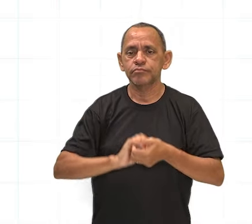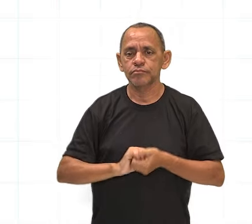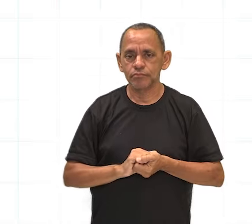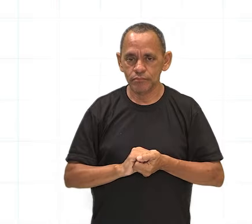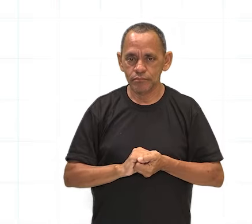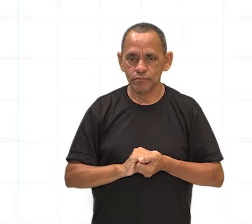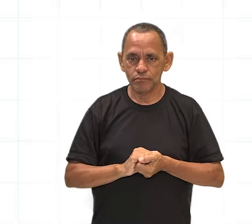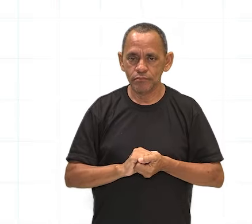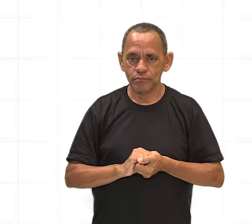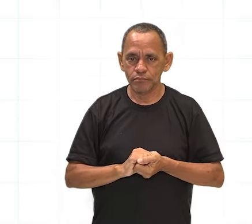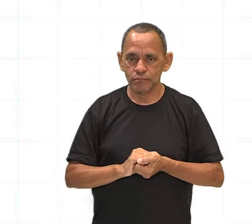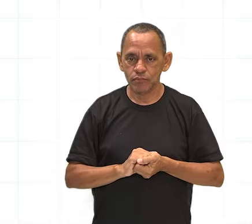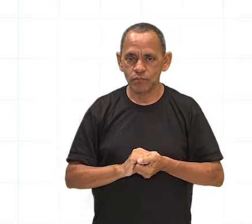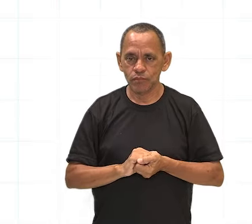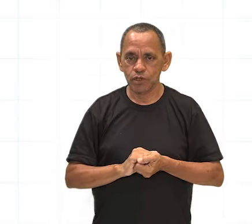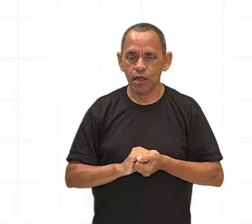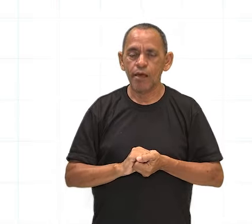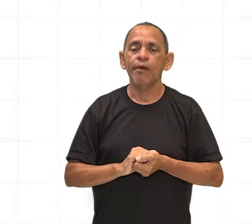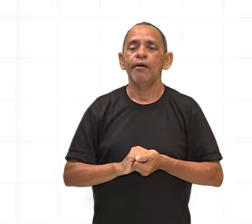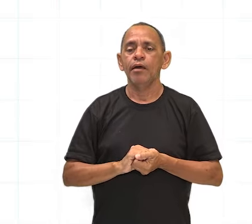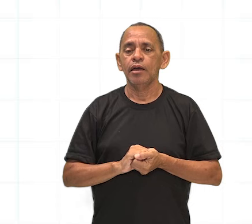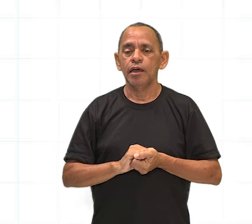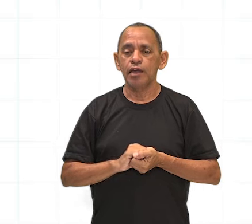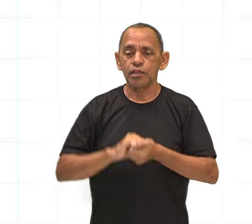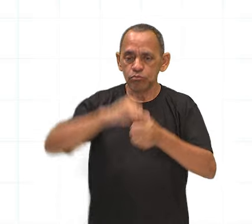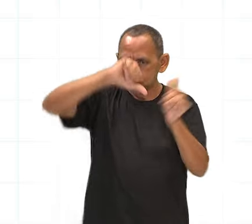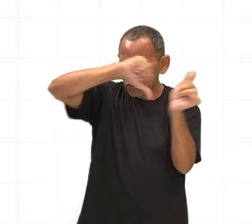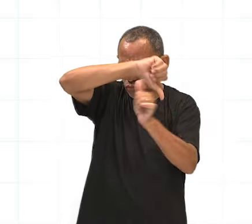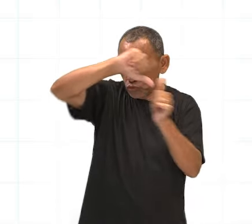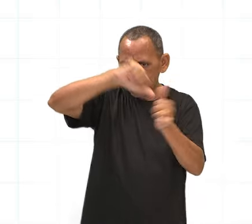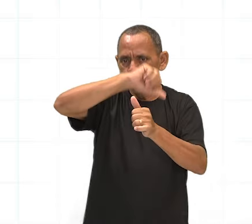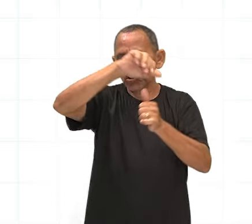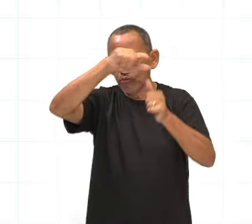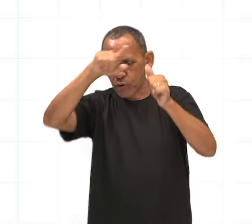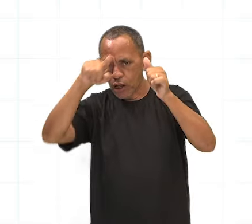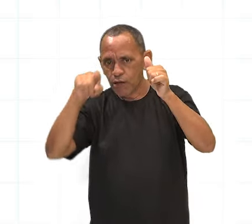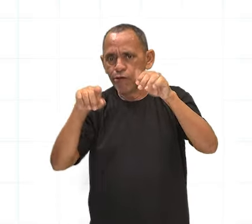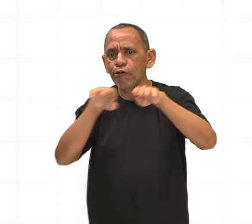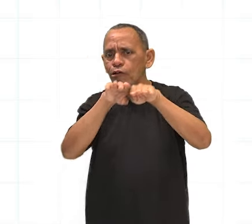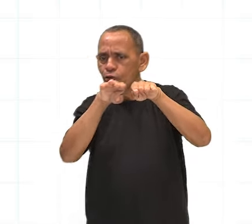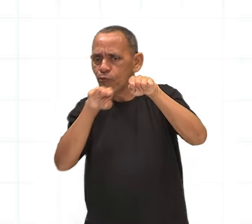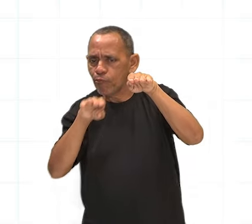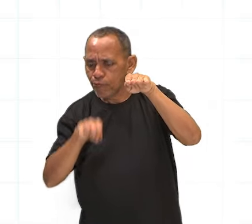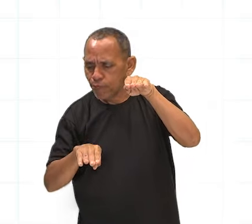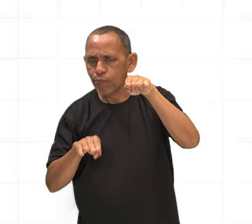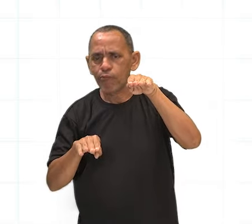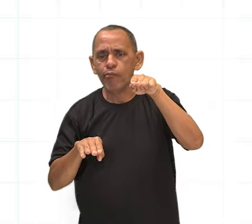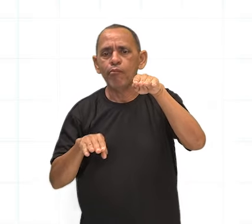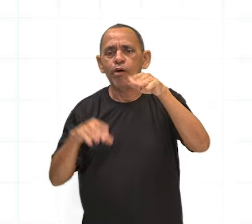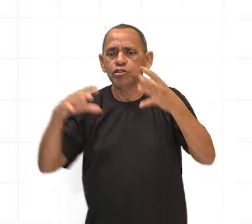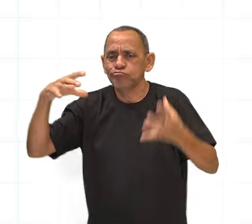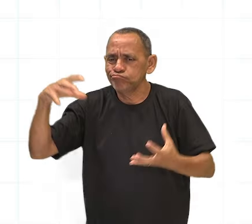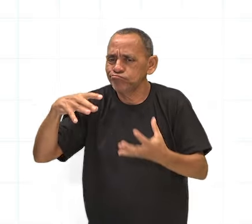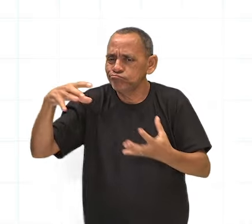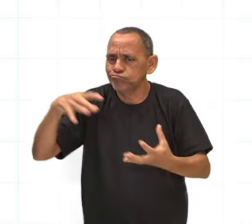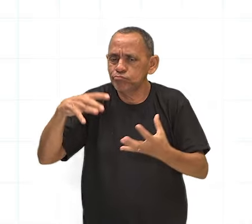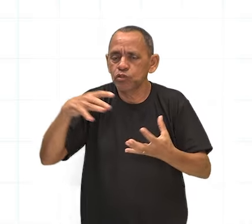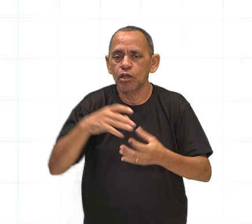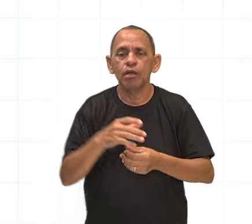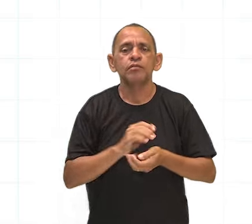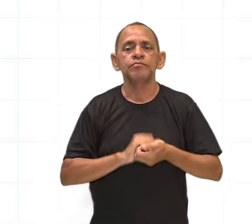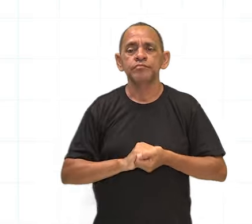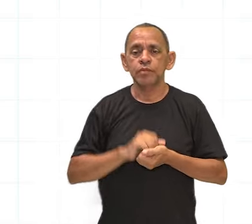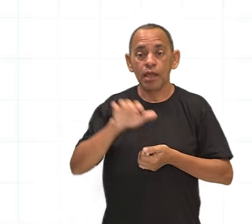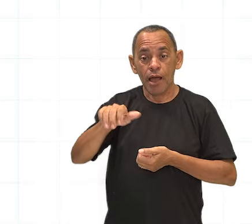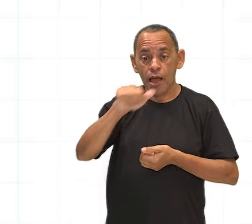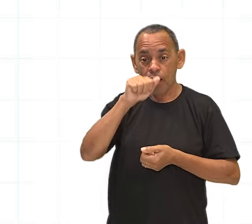ar acumulado, para as zonas de baixa pressão atmosférica. Então, veja bem aí o que está dizendo. Olha, o ar mais frio, ele